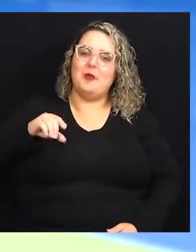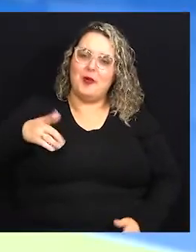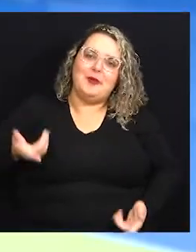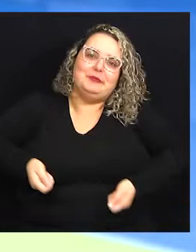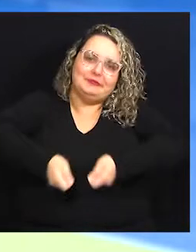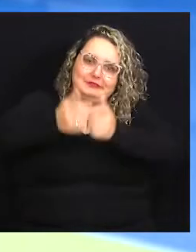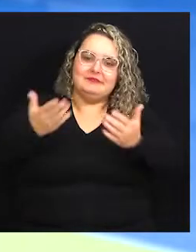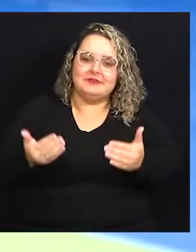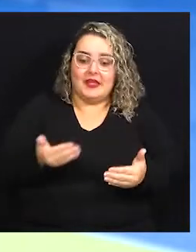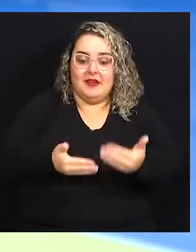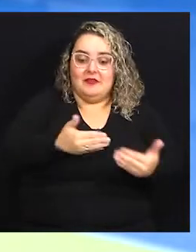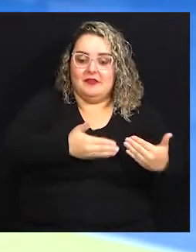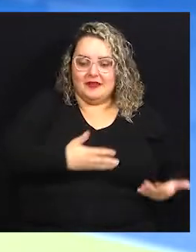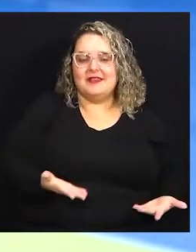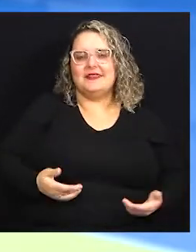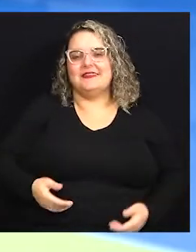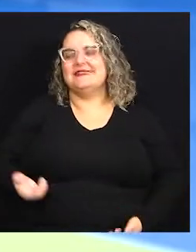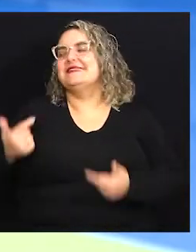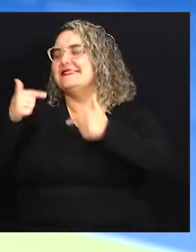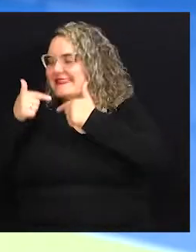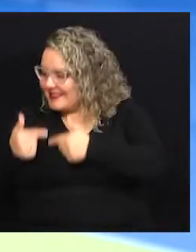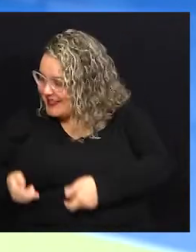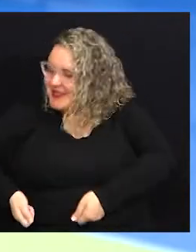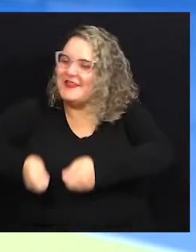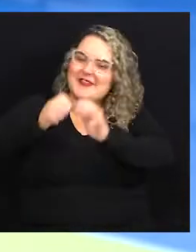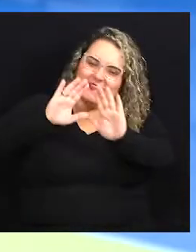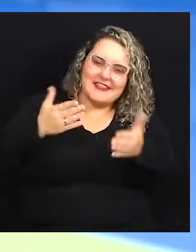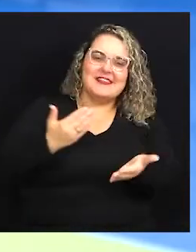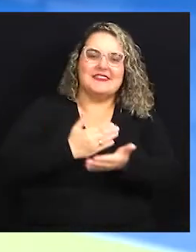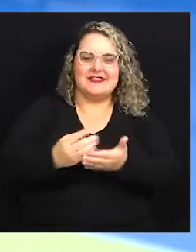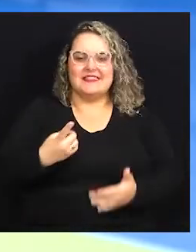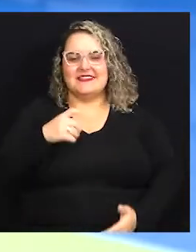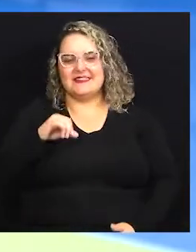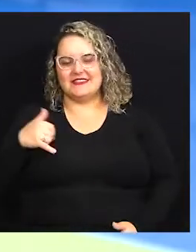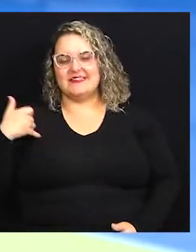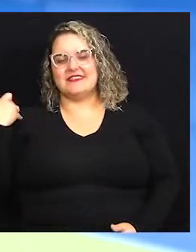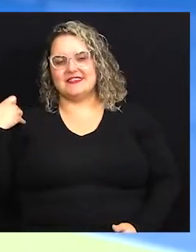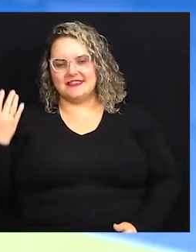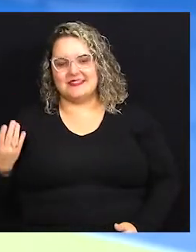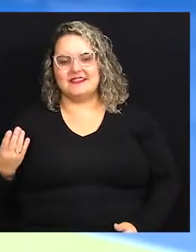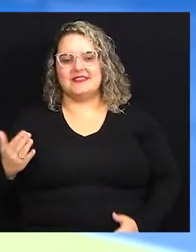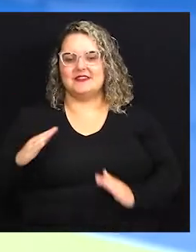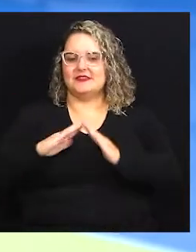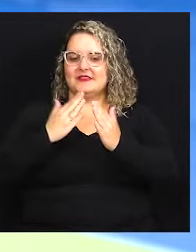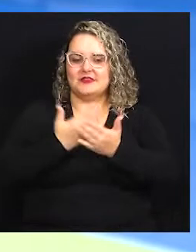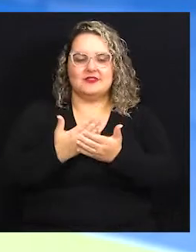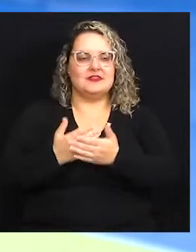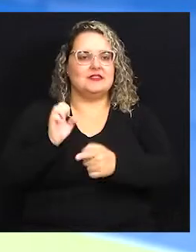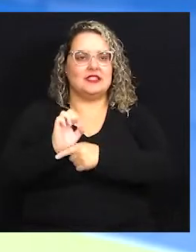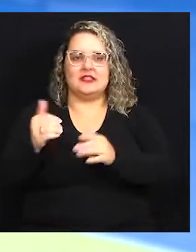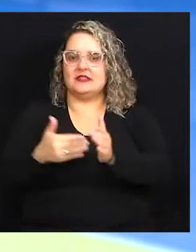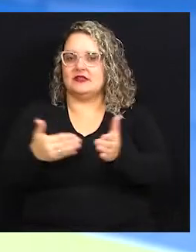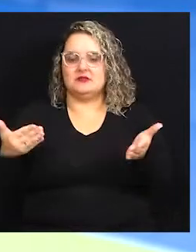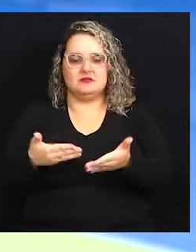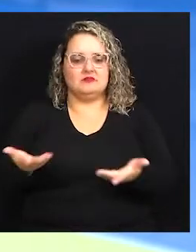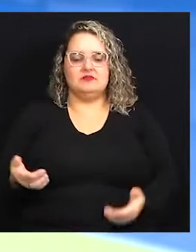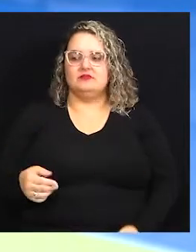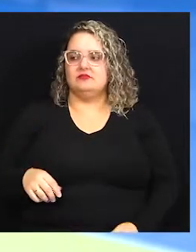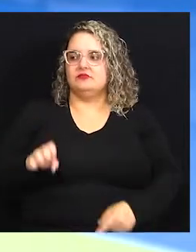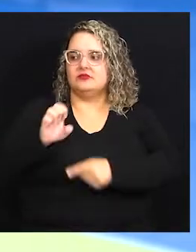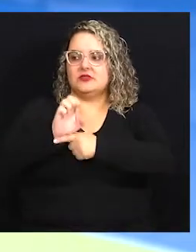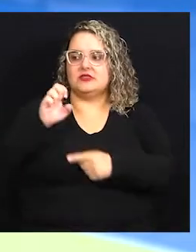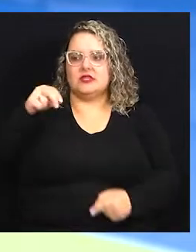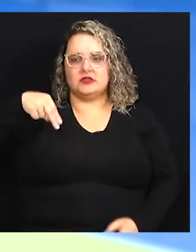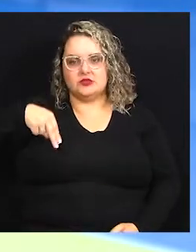Comecei com 10 anos de idade, né, numa escola estadual do professor, até hoje. Fiquei lá em Natal